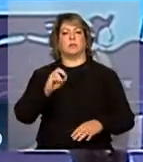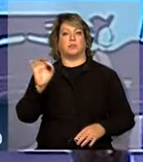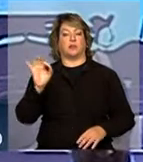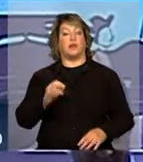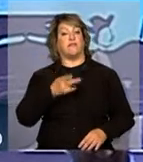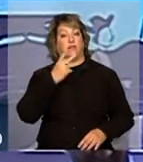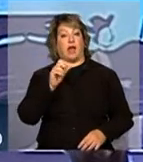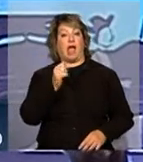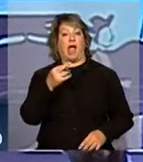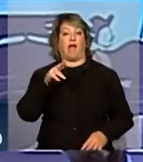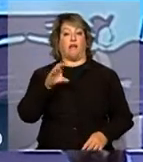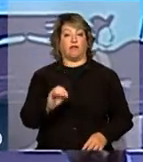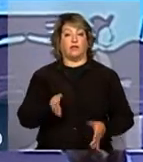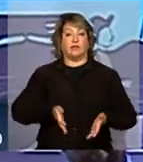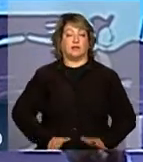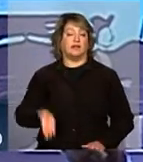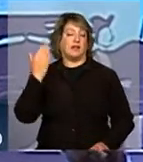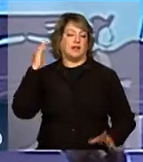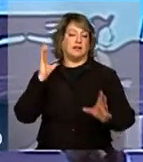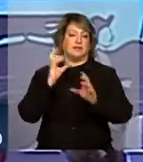era afrodescendente.